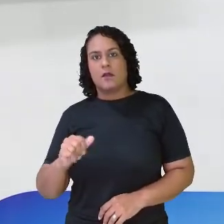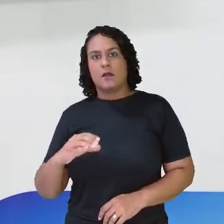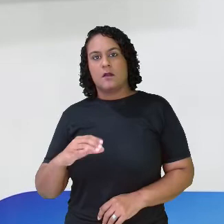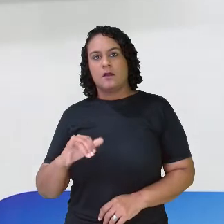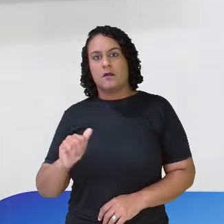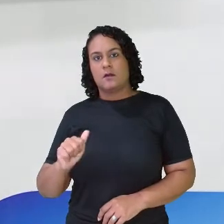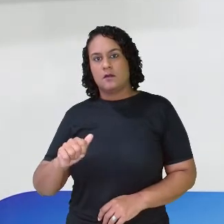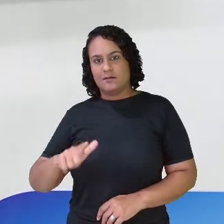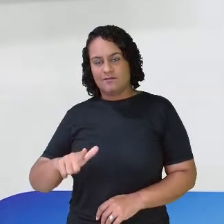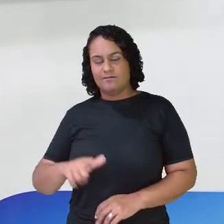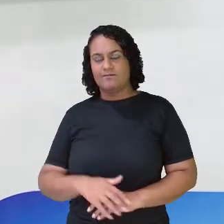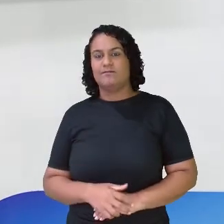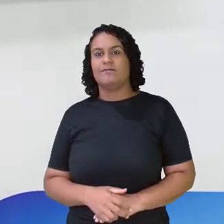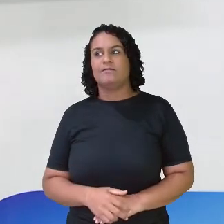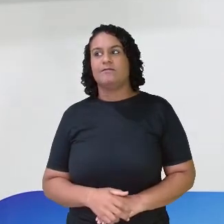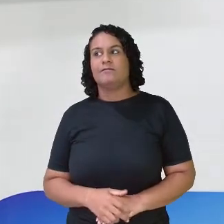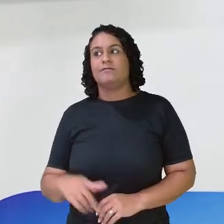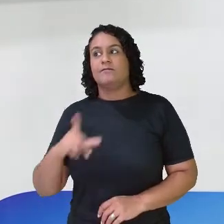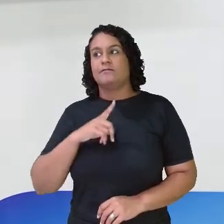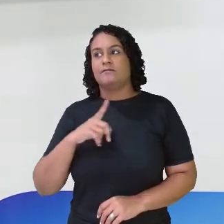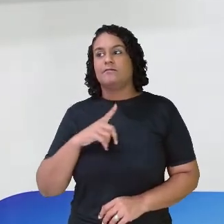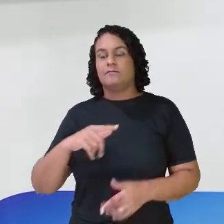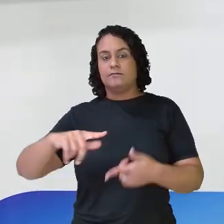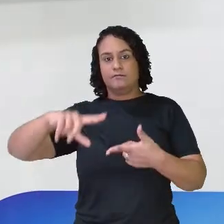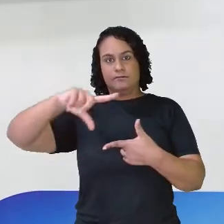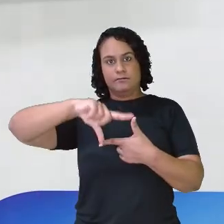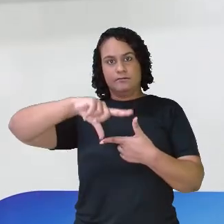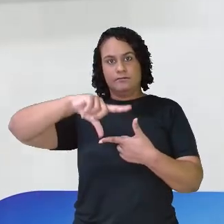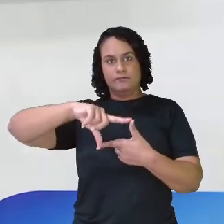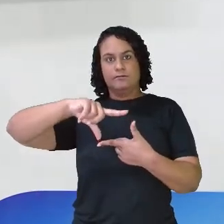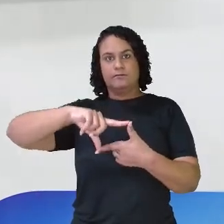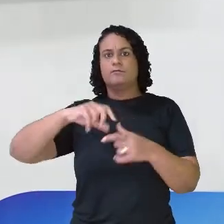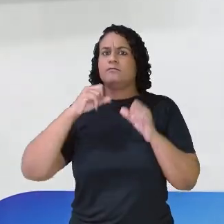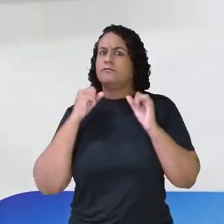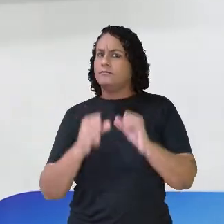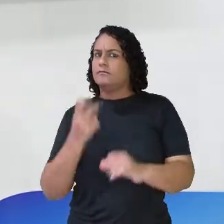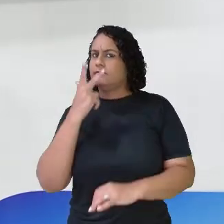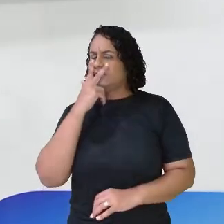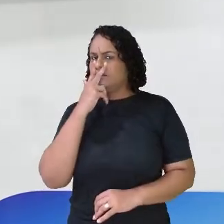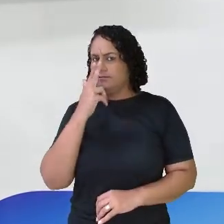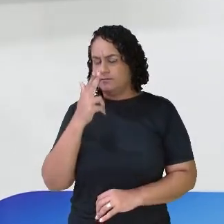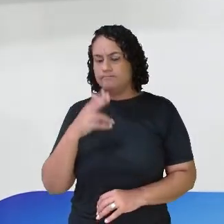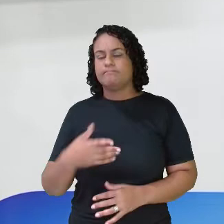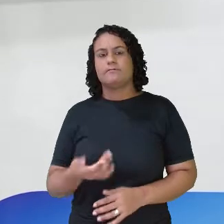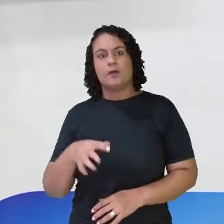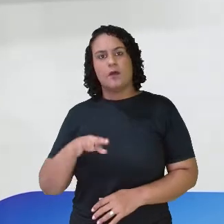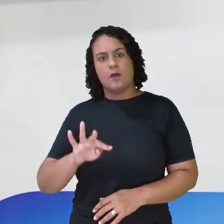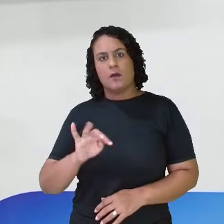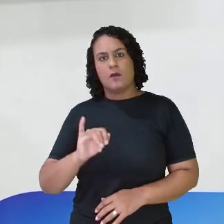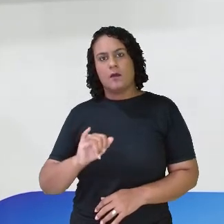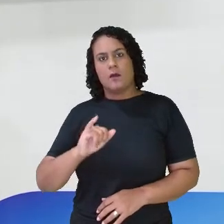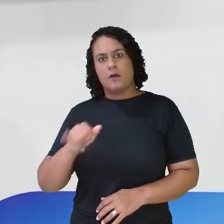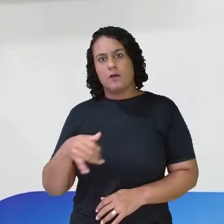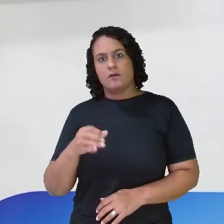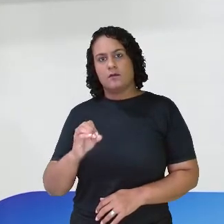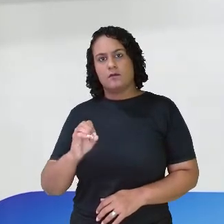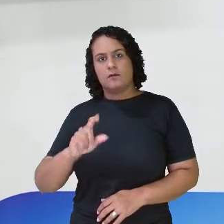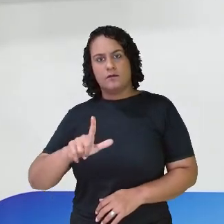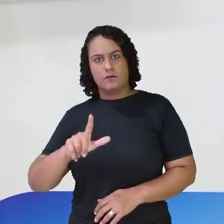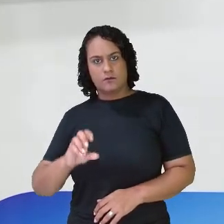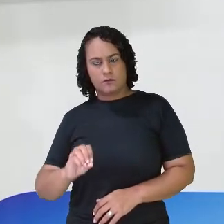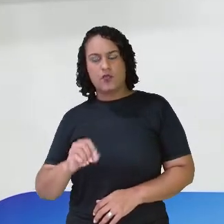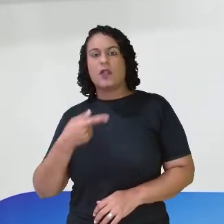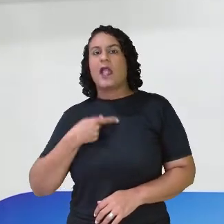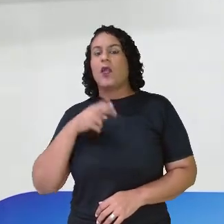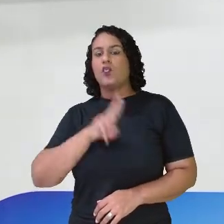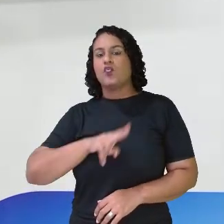Beleza? Eu tenho o meu paralelepípedo, que pode ser semelhante a um tijolo. Um tijolo que a gente vê